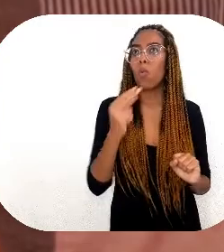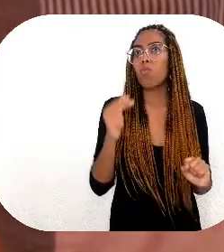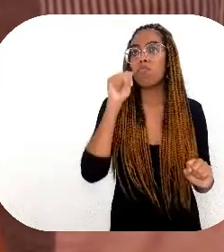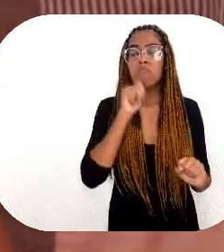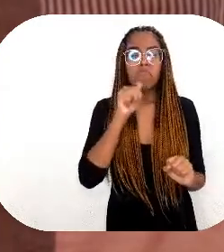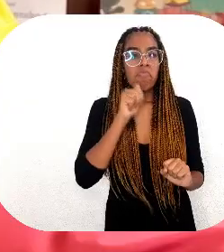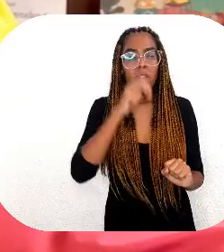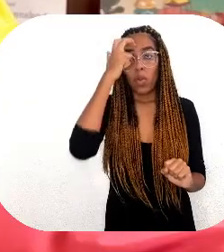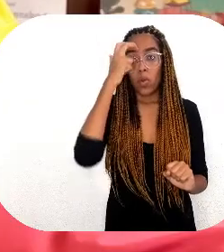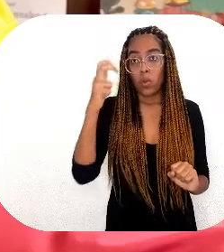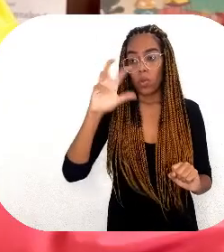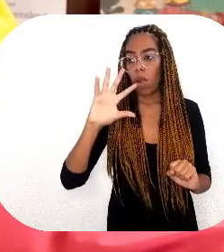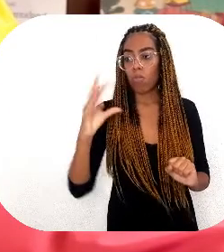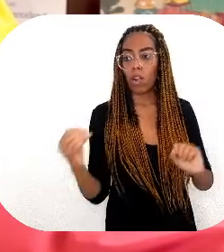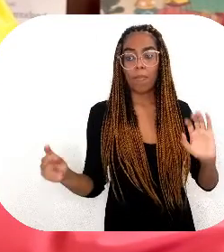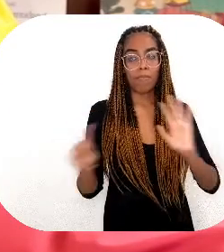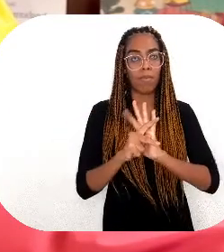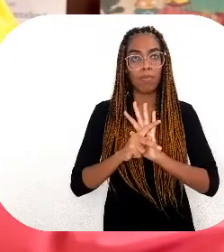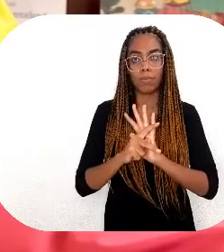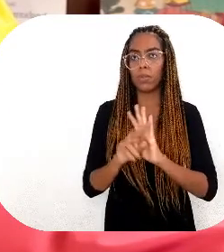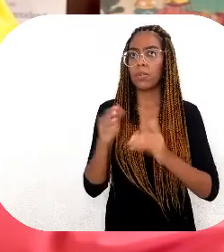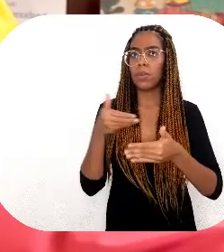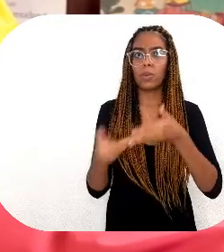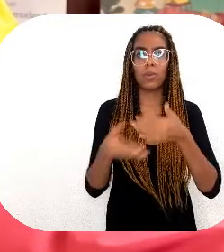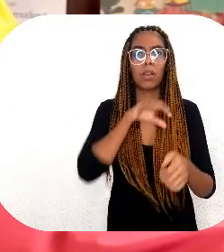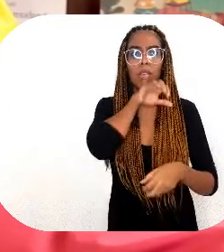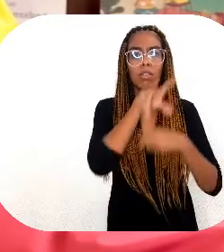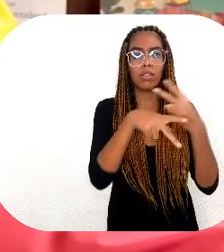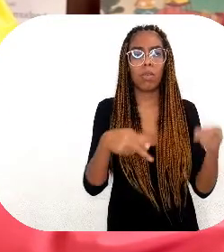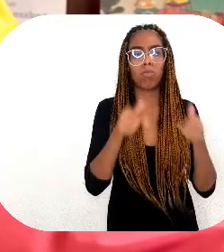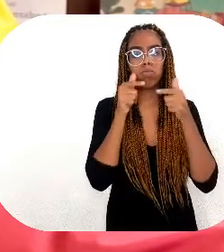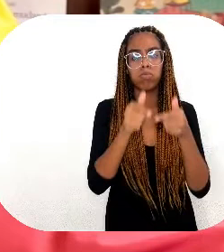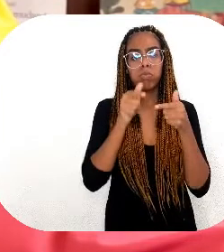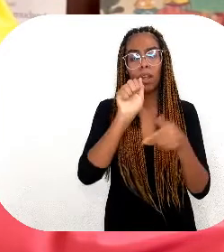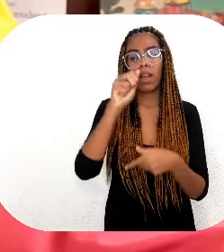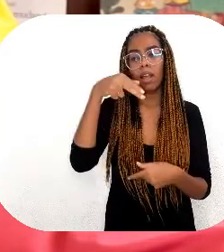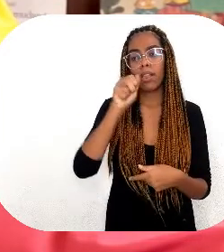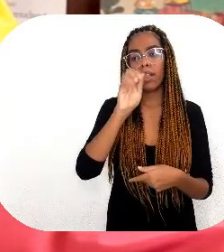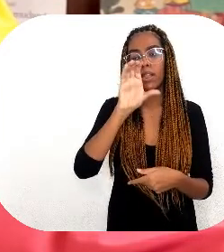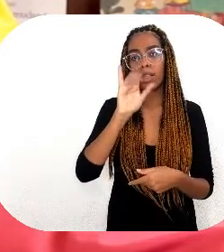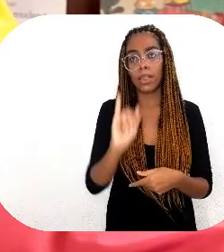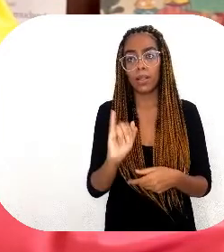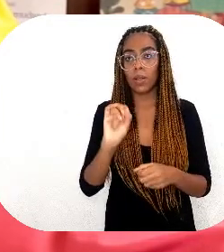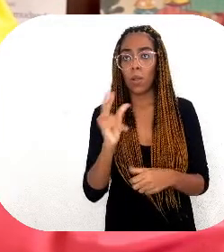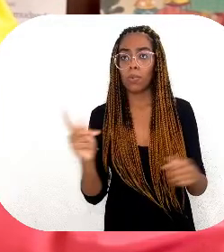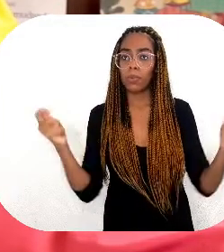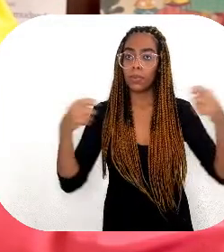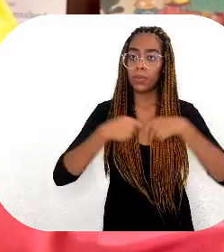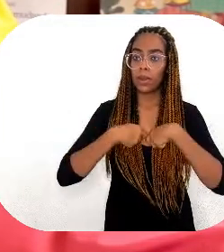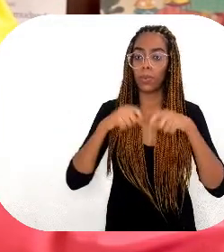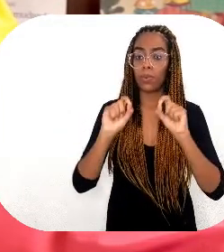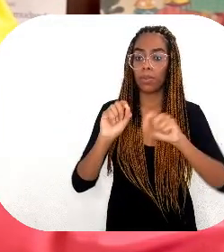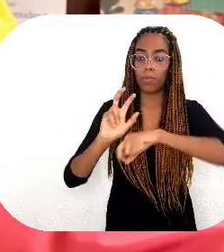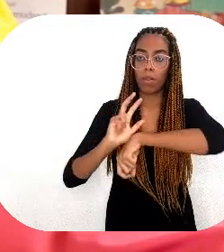cultura africana por um homem, uma mulher, um boi, um animal qualquer. Mas também poderia